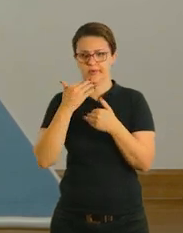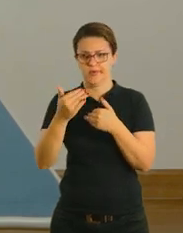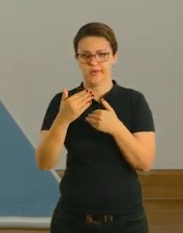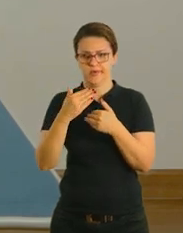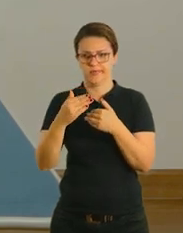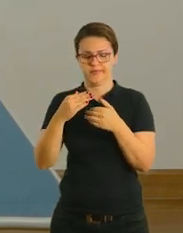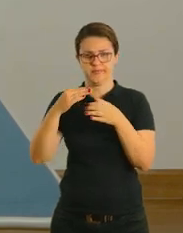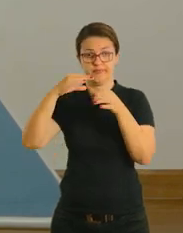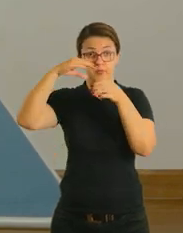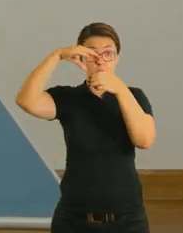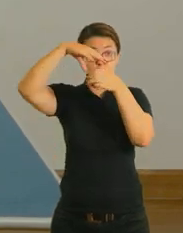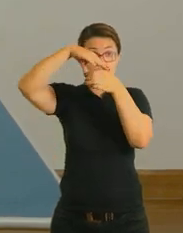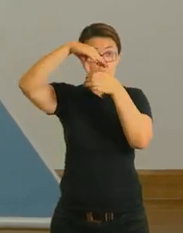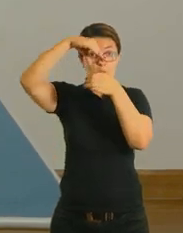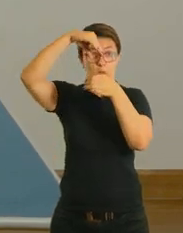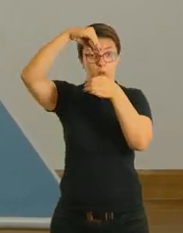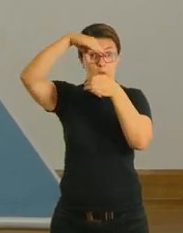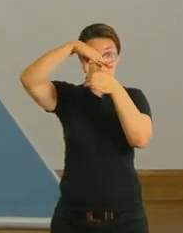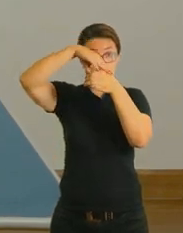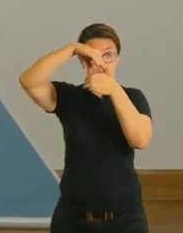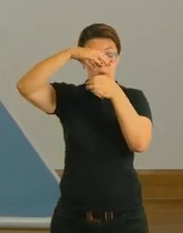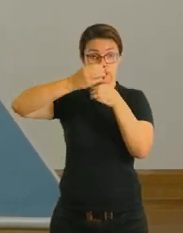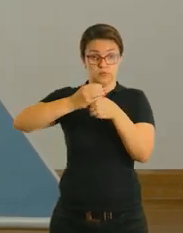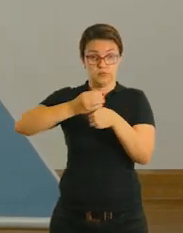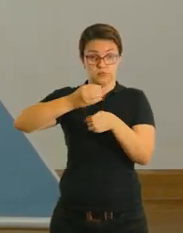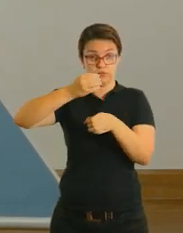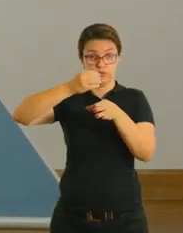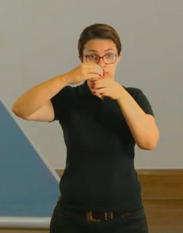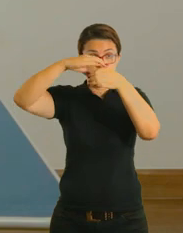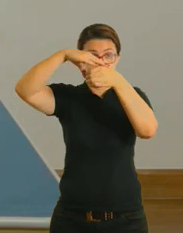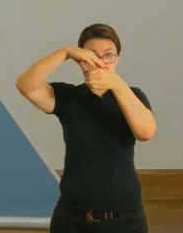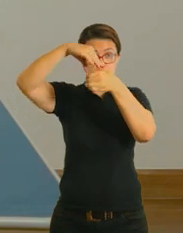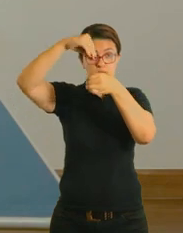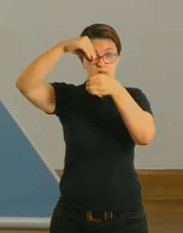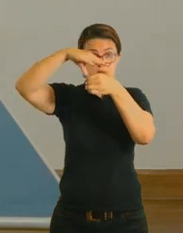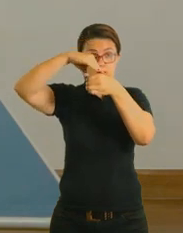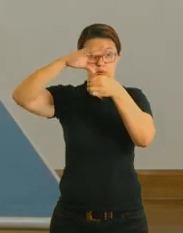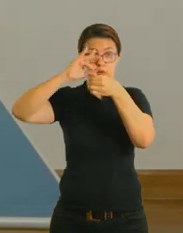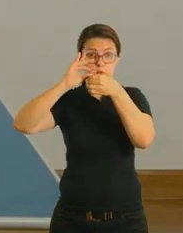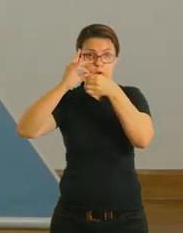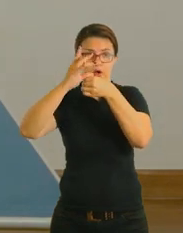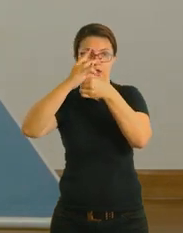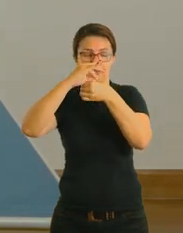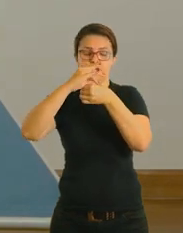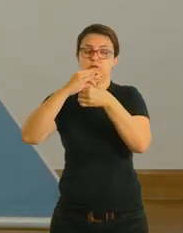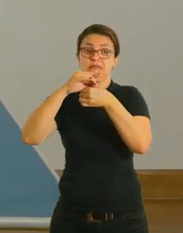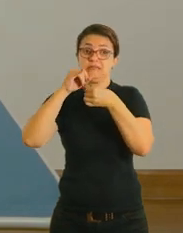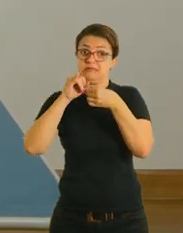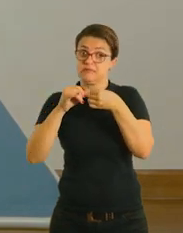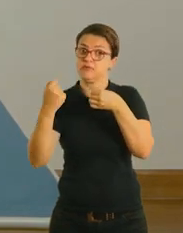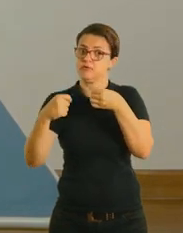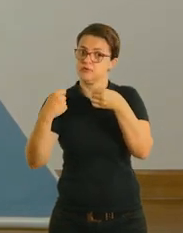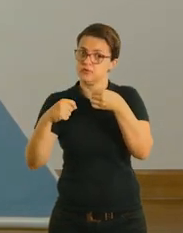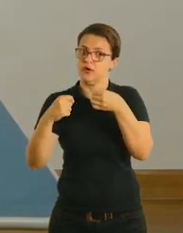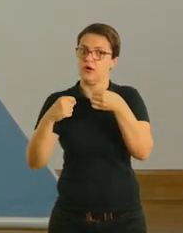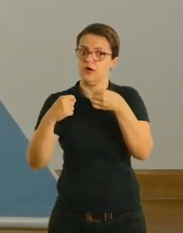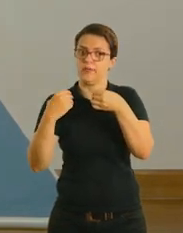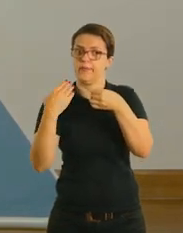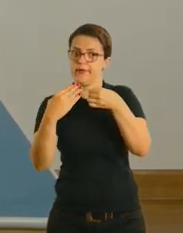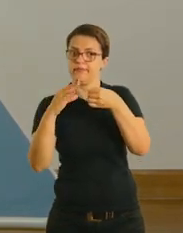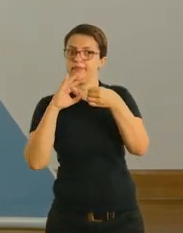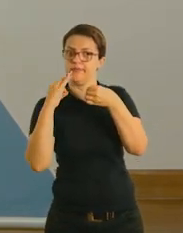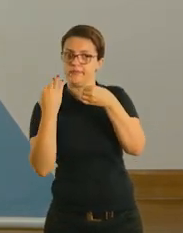na parte de cima, tá? Usando cola. Se precisar, sempre peça ajuda de um